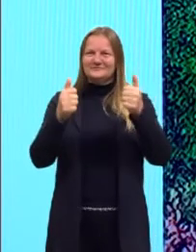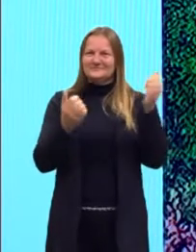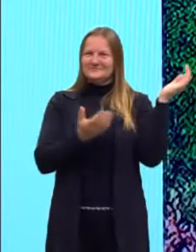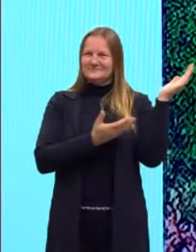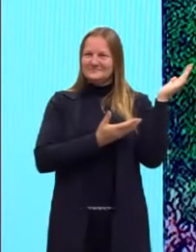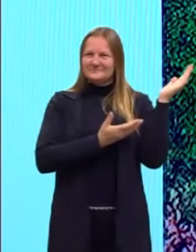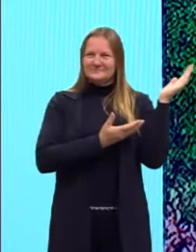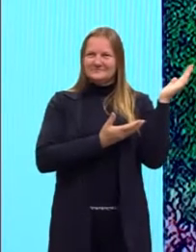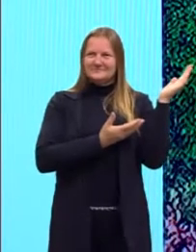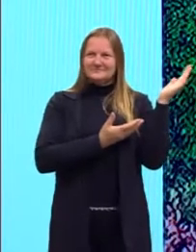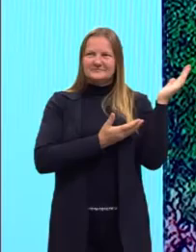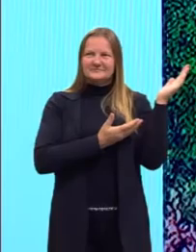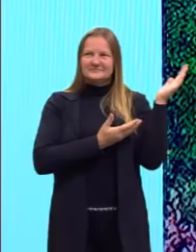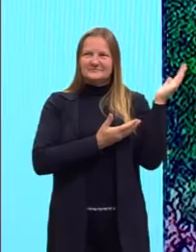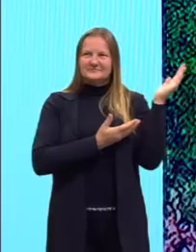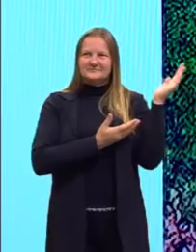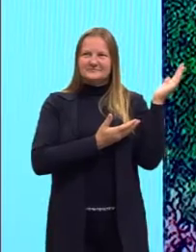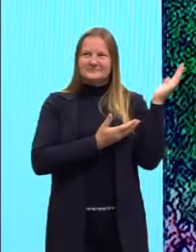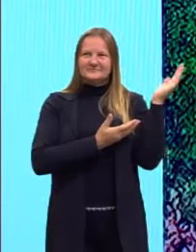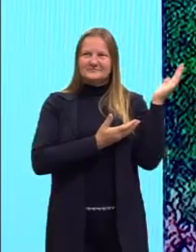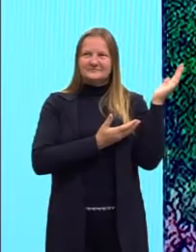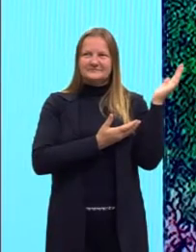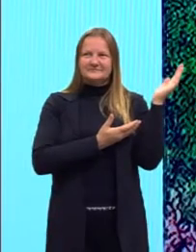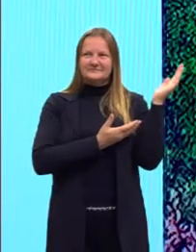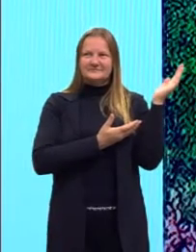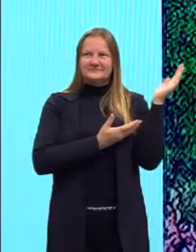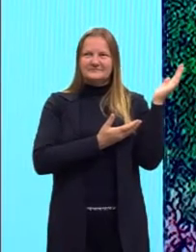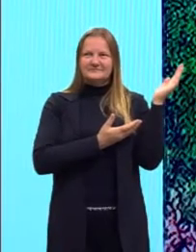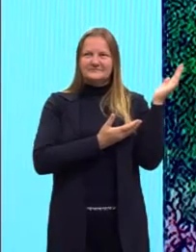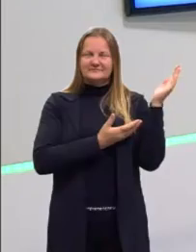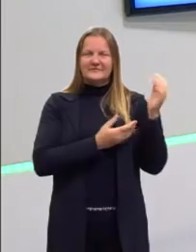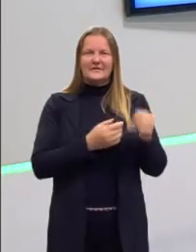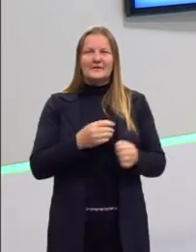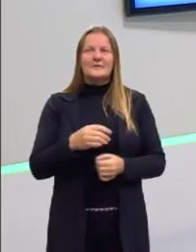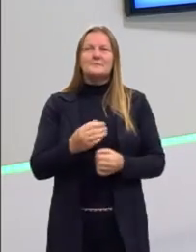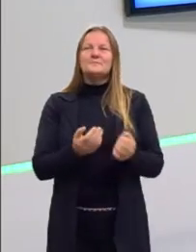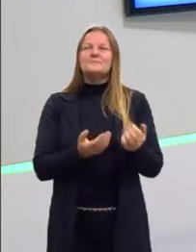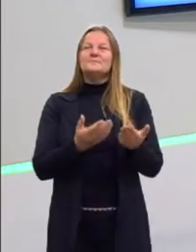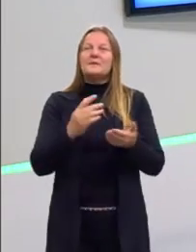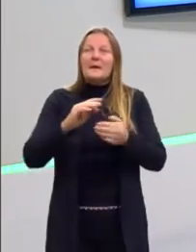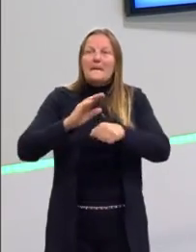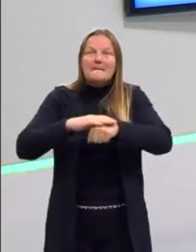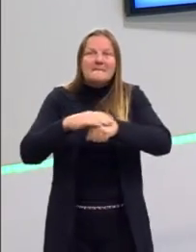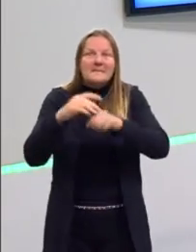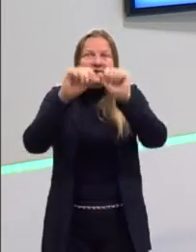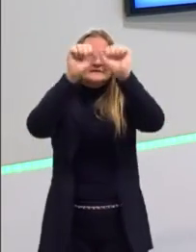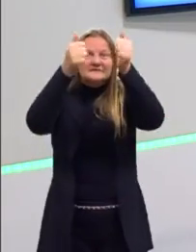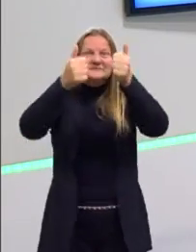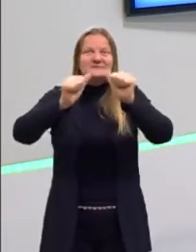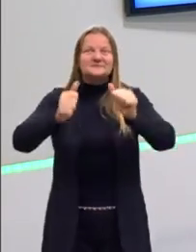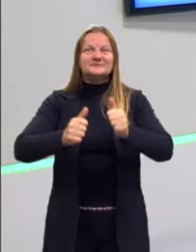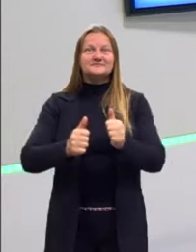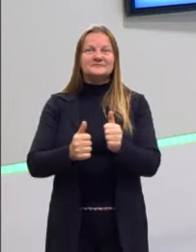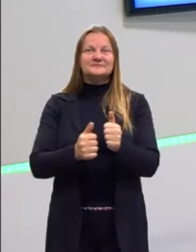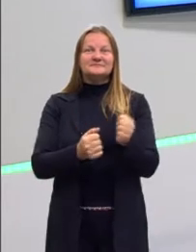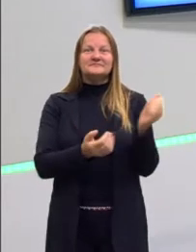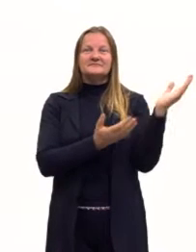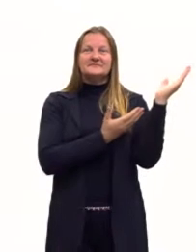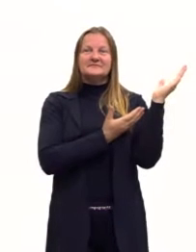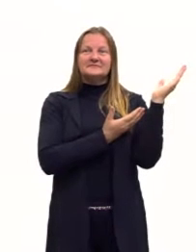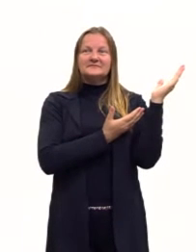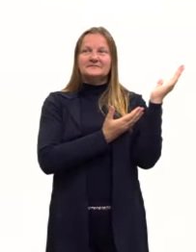reflete isso aí tá a gurizada então nós temos essa relação aí vamos passar mais um Então olha lá ó primeiro